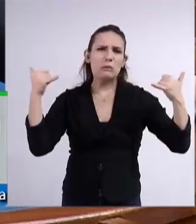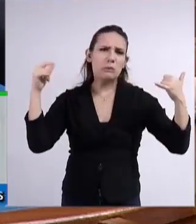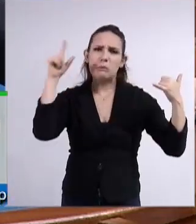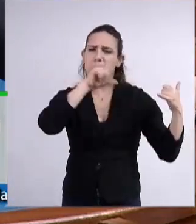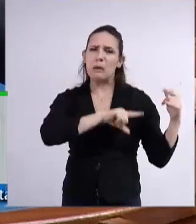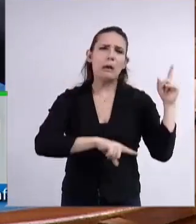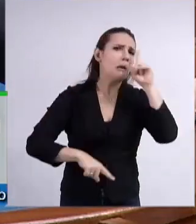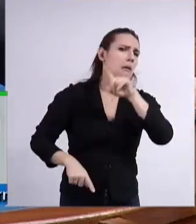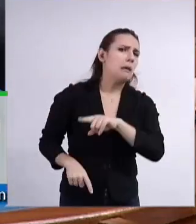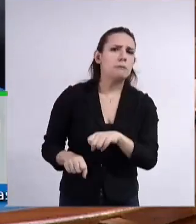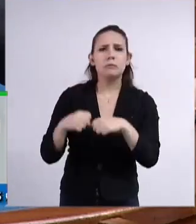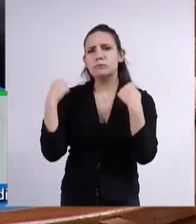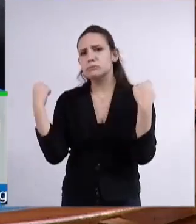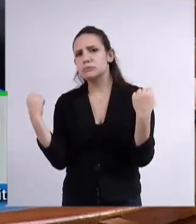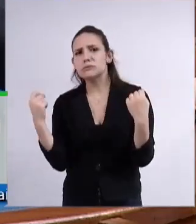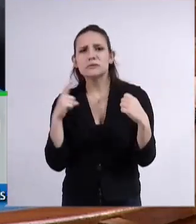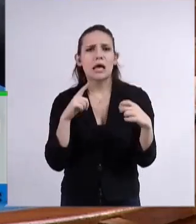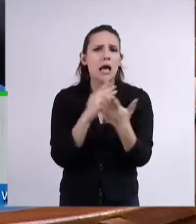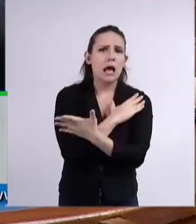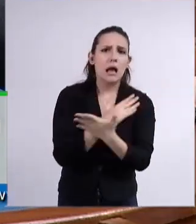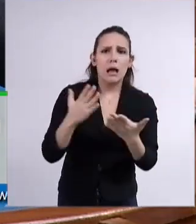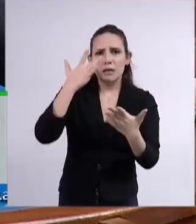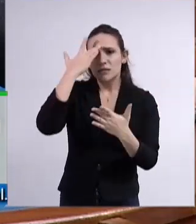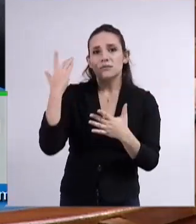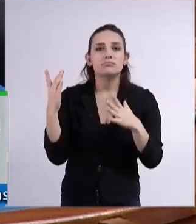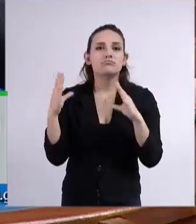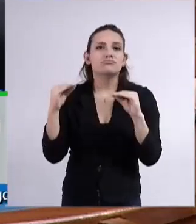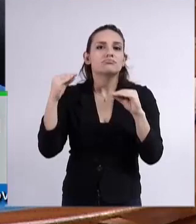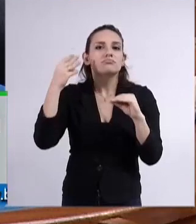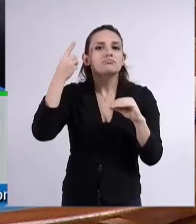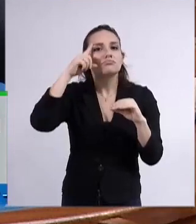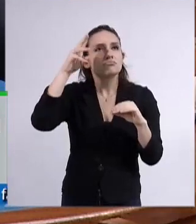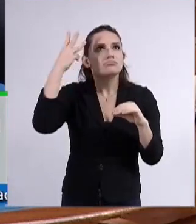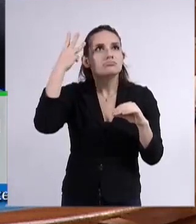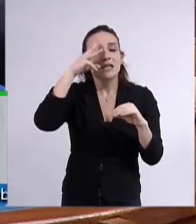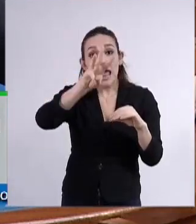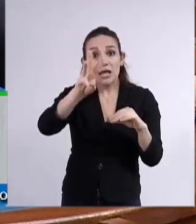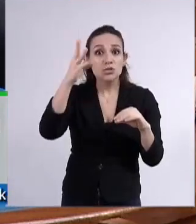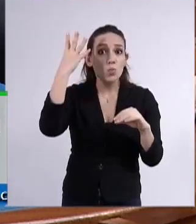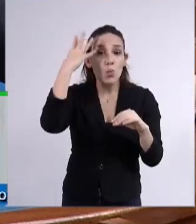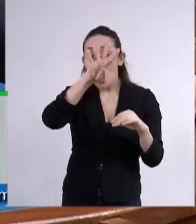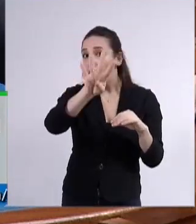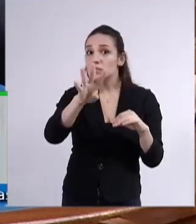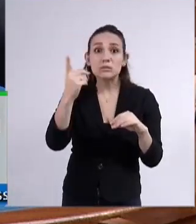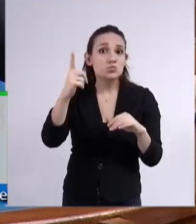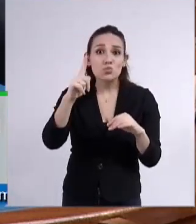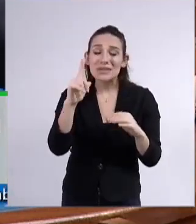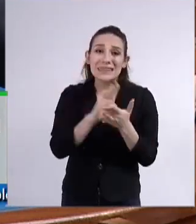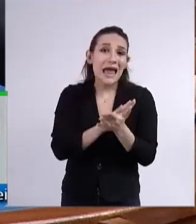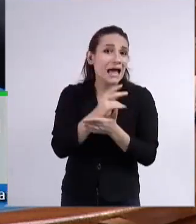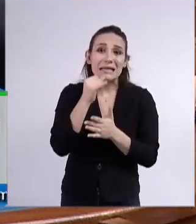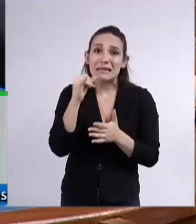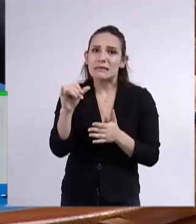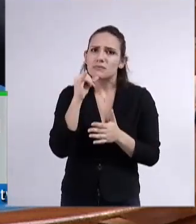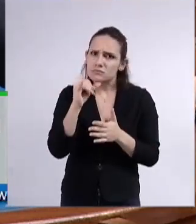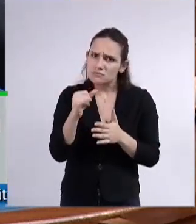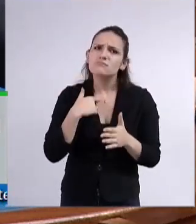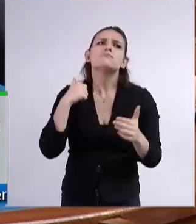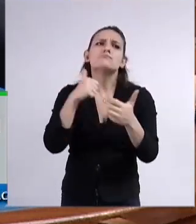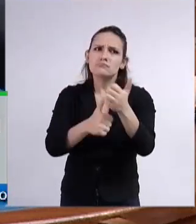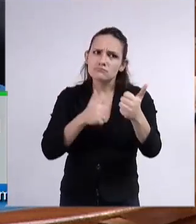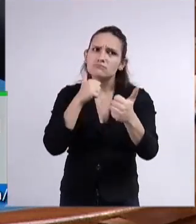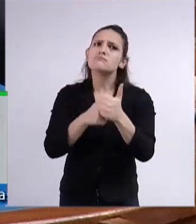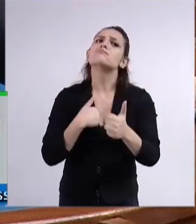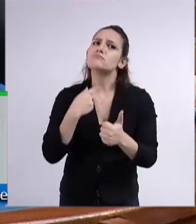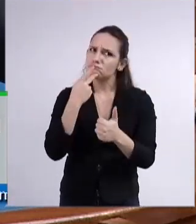deficitária, de propriedades que ficam, às vezes, 3 ou 4 dias ou mais sem energia, e nós cobramos aqui fortemente